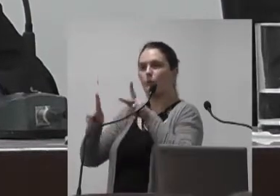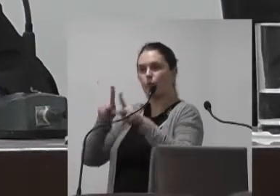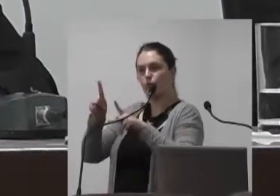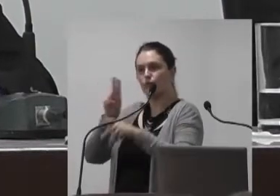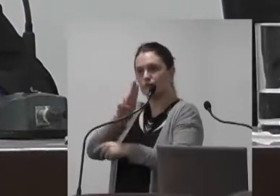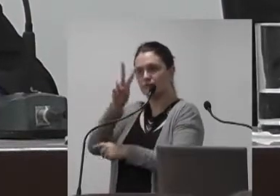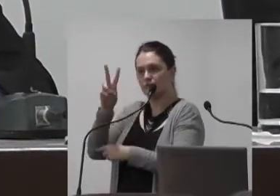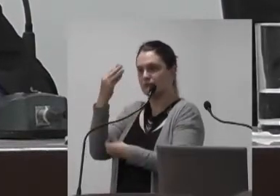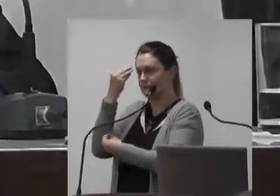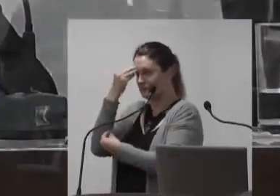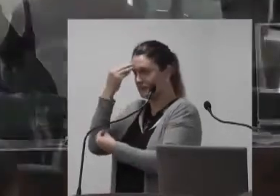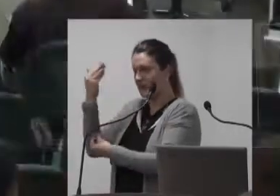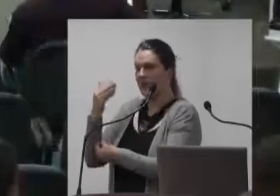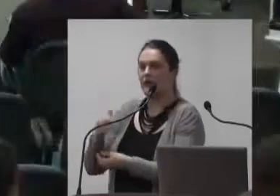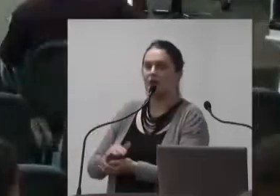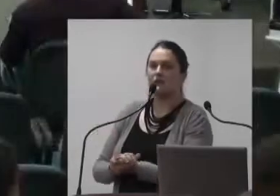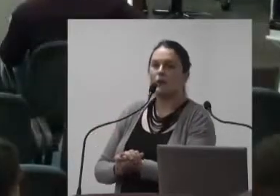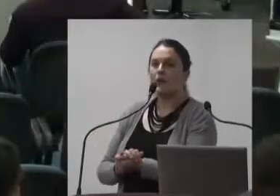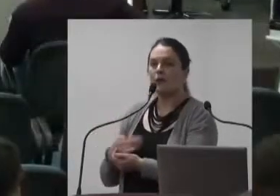de União da Vitória.